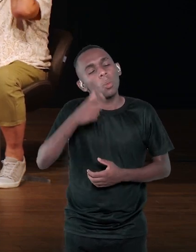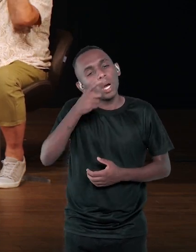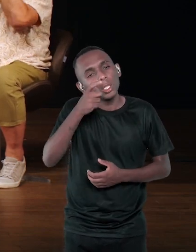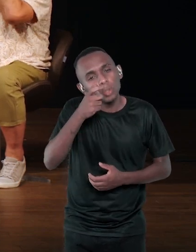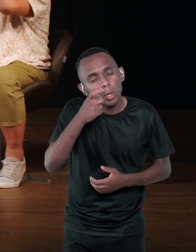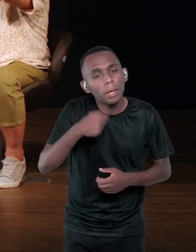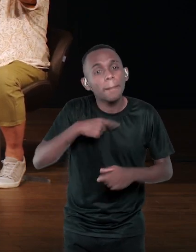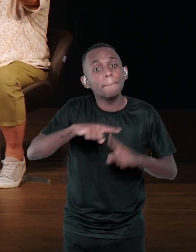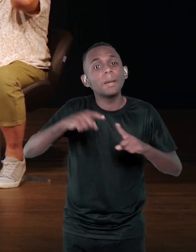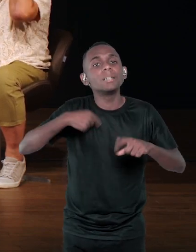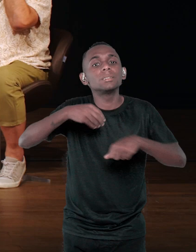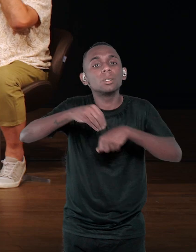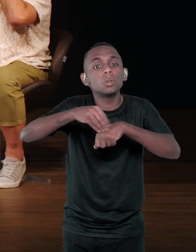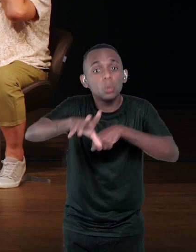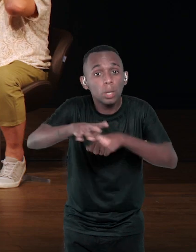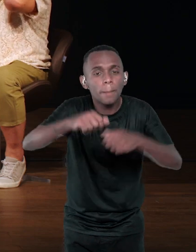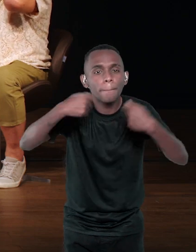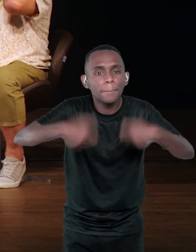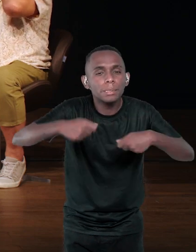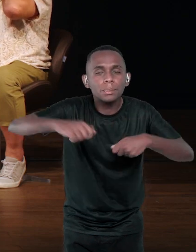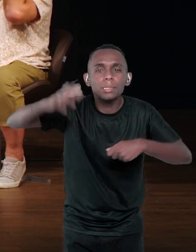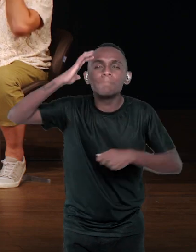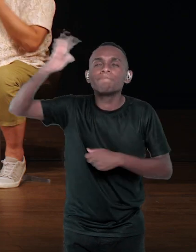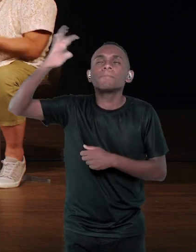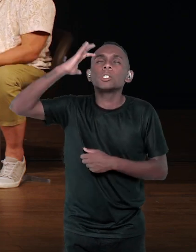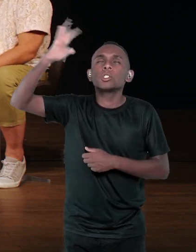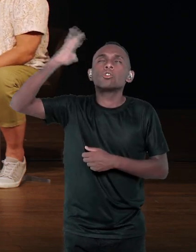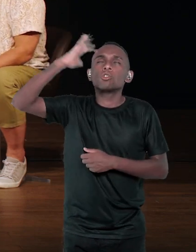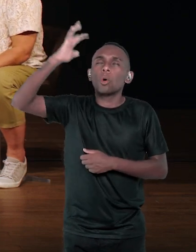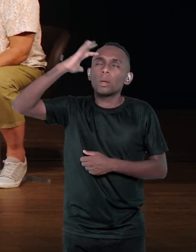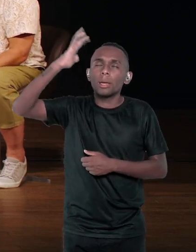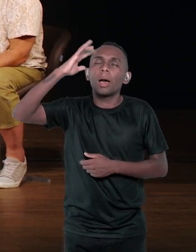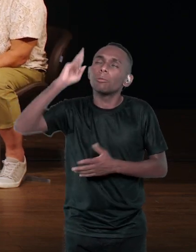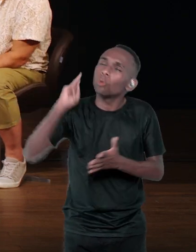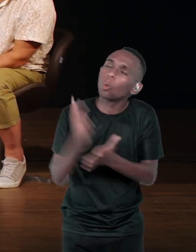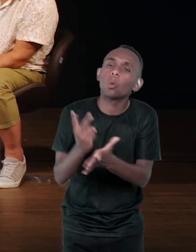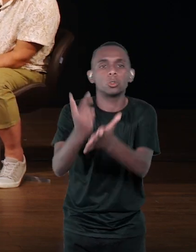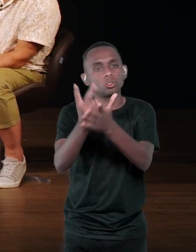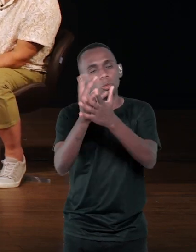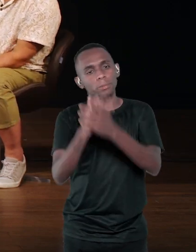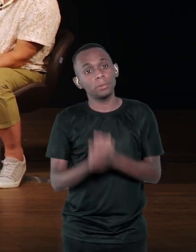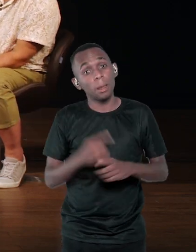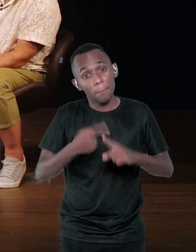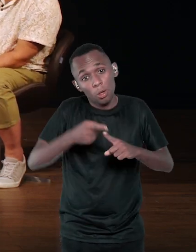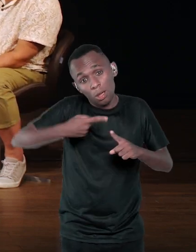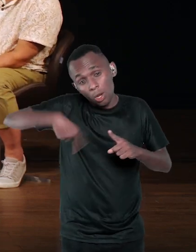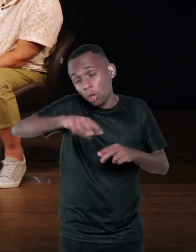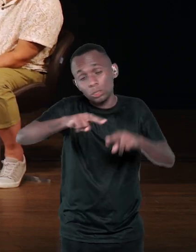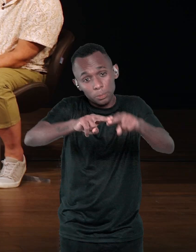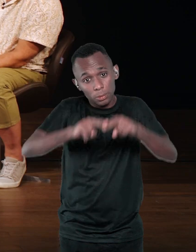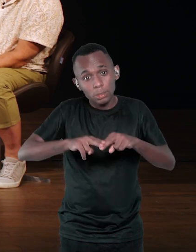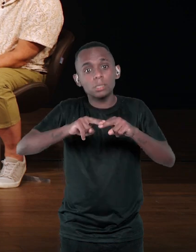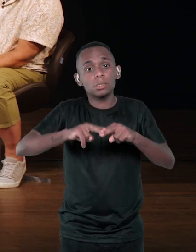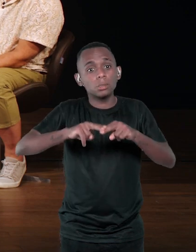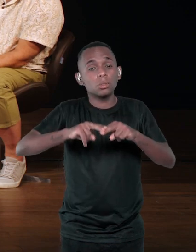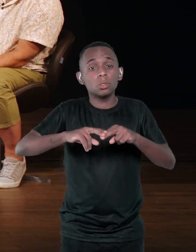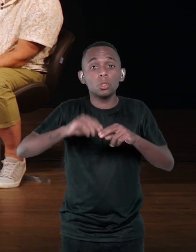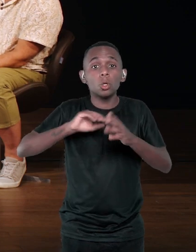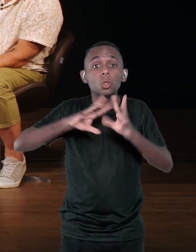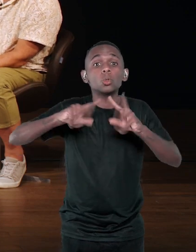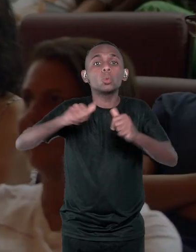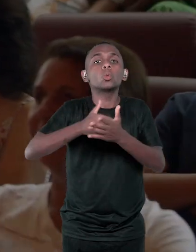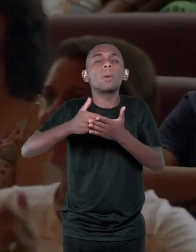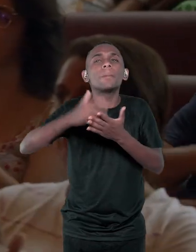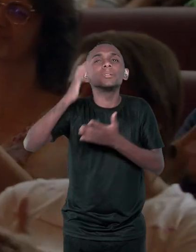curiosidade, mas eu diria, não deixe de sonhar. Nunca, nunca. Porque, né, a gente está aqui por isso. Porque tudo começa com um